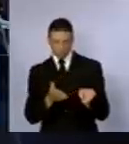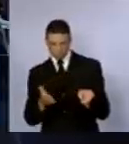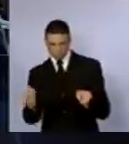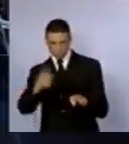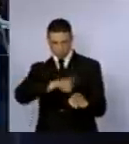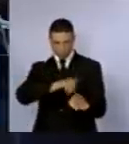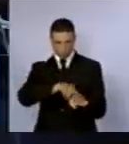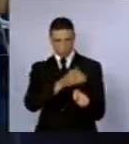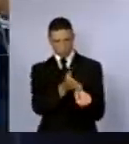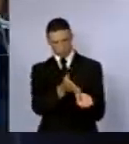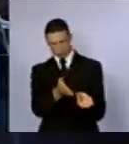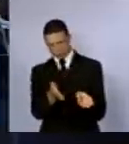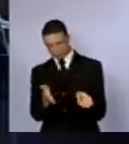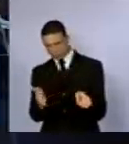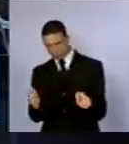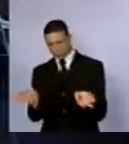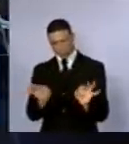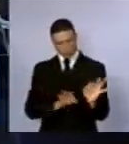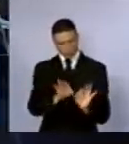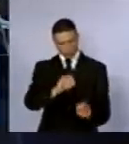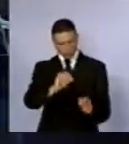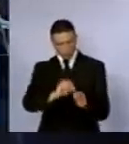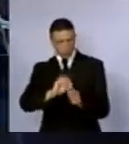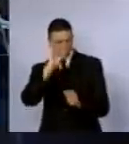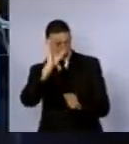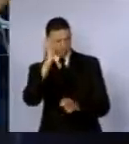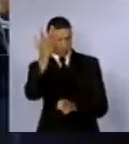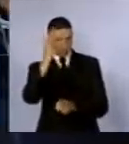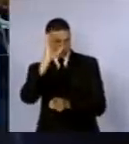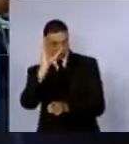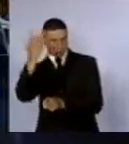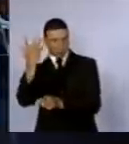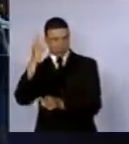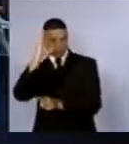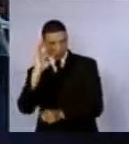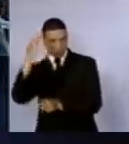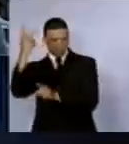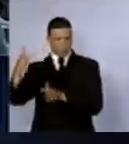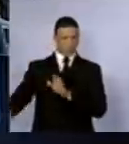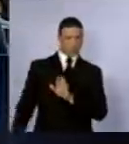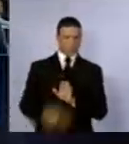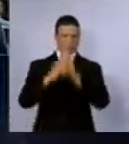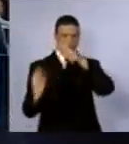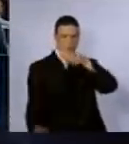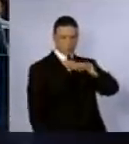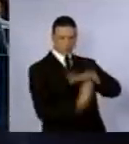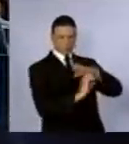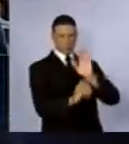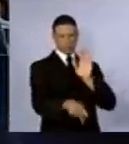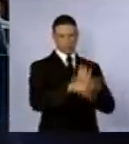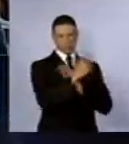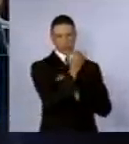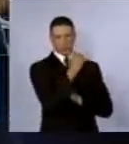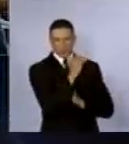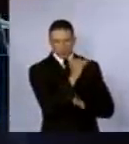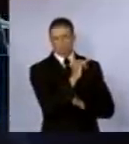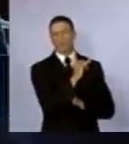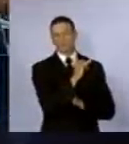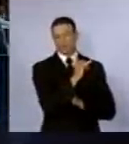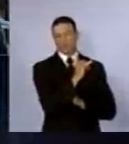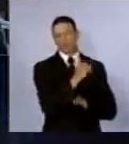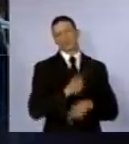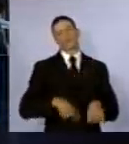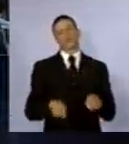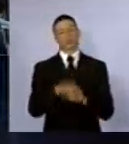aqui, nós temos uma série de ações que foram feitas, particularmente no caso do setor de energia elétrica, né.